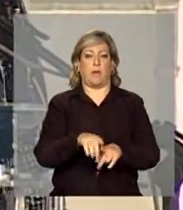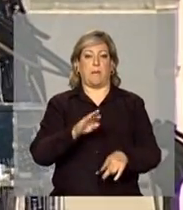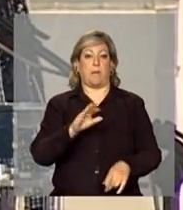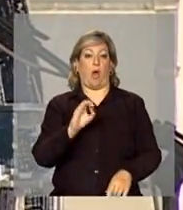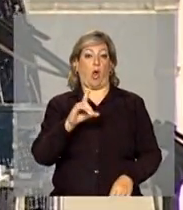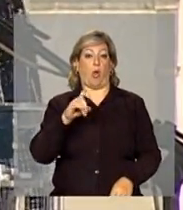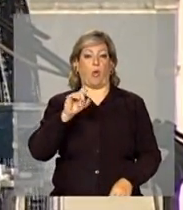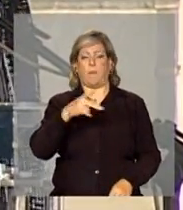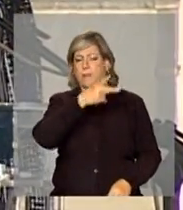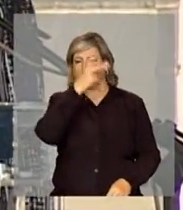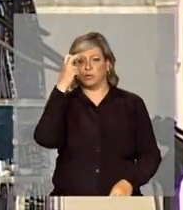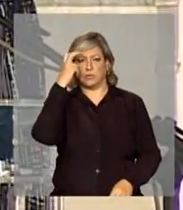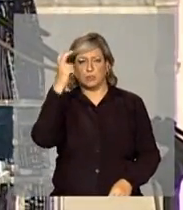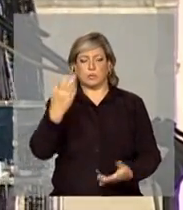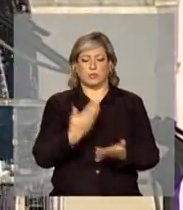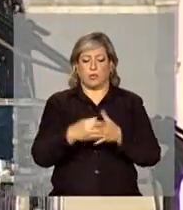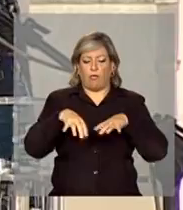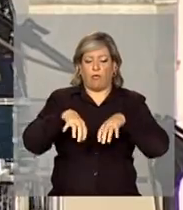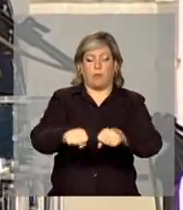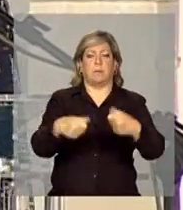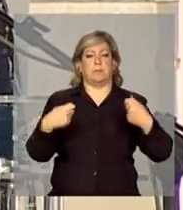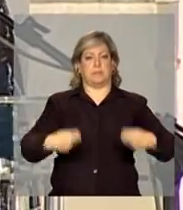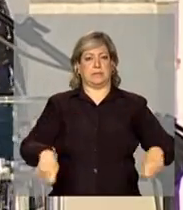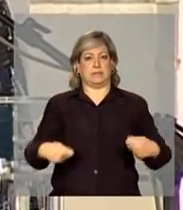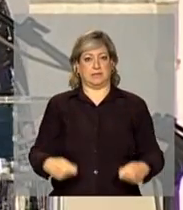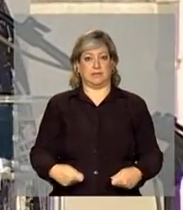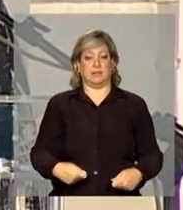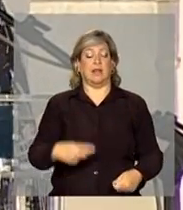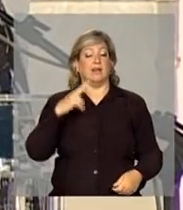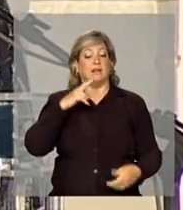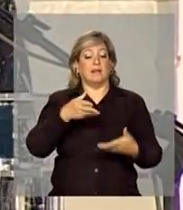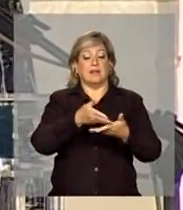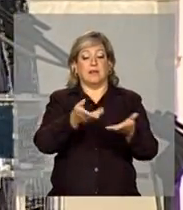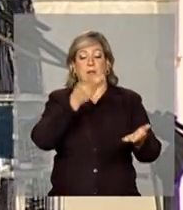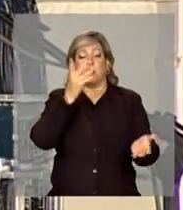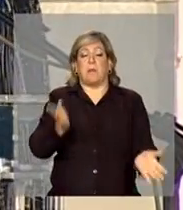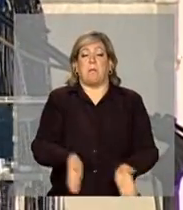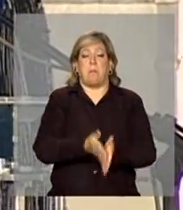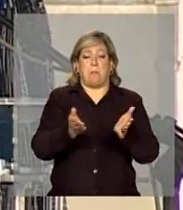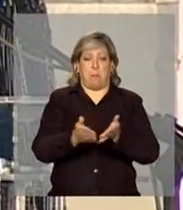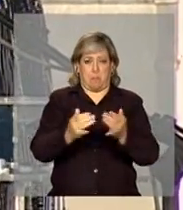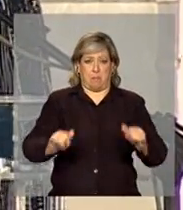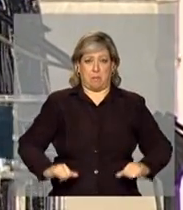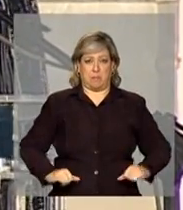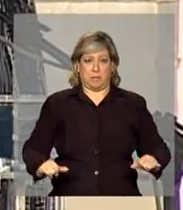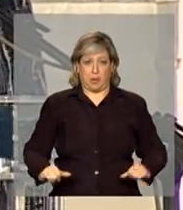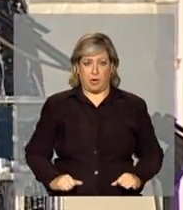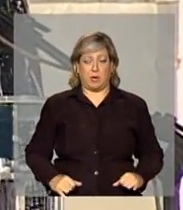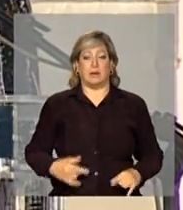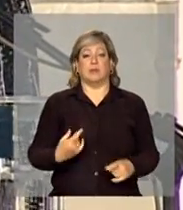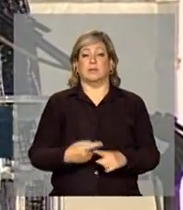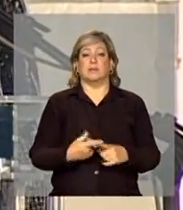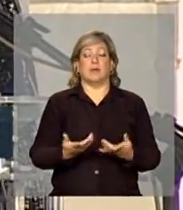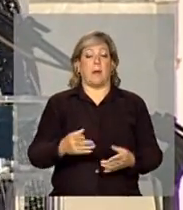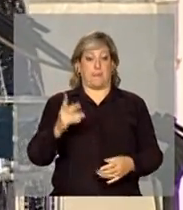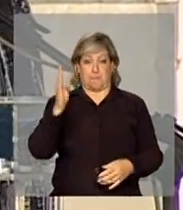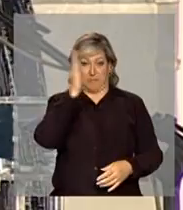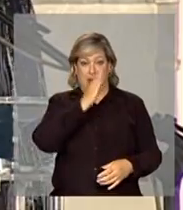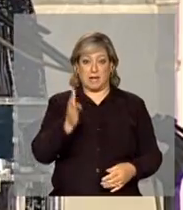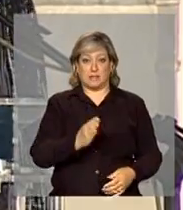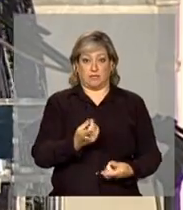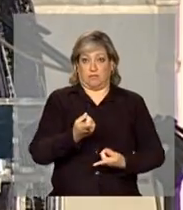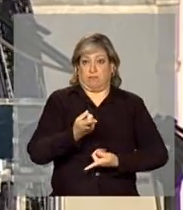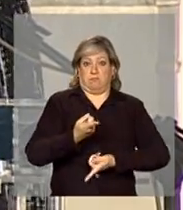para a extrema pobreza. Porque um país não vira uma nação enquanto uma parte do seu